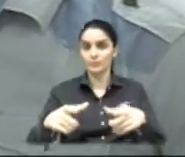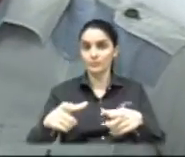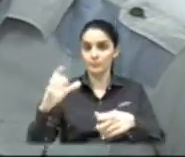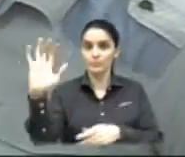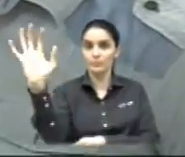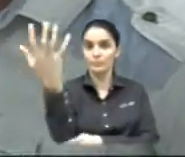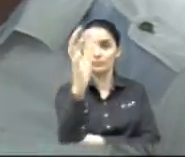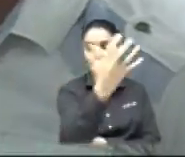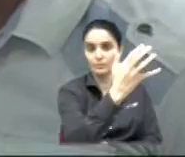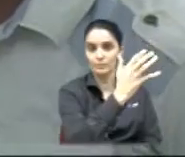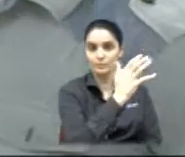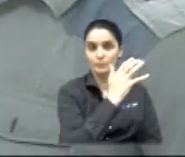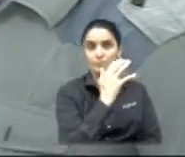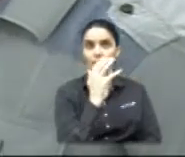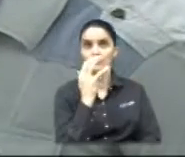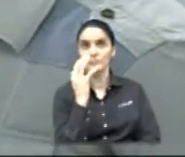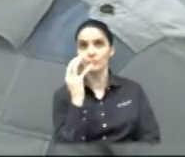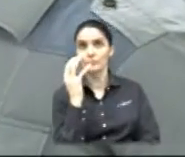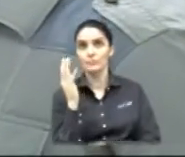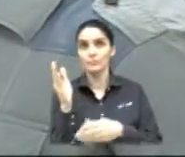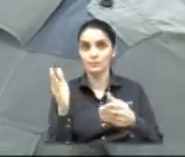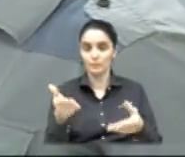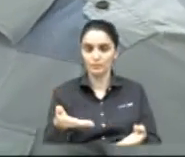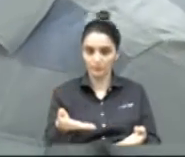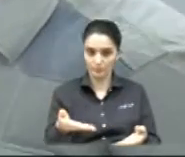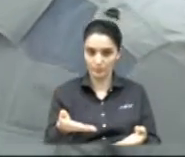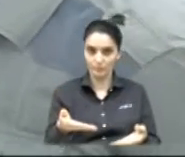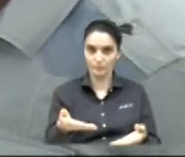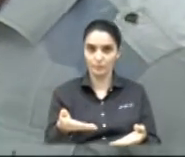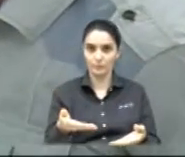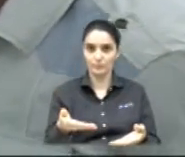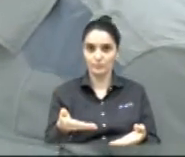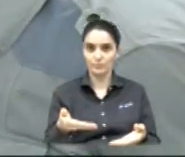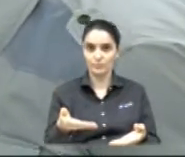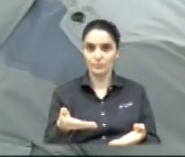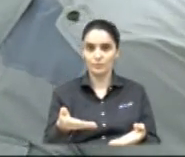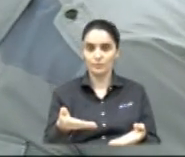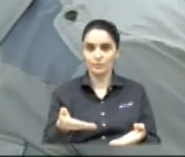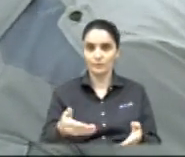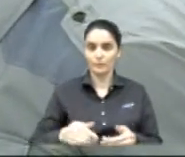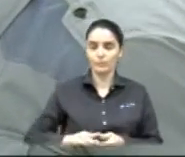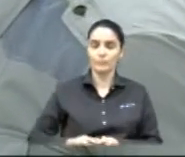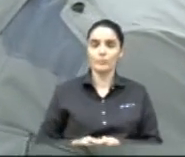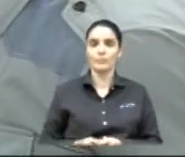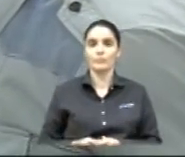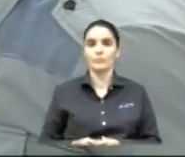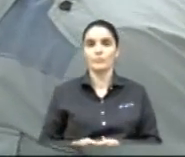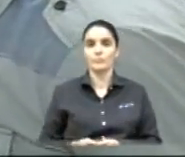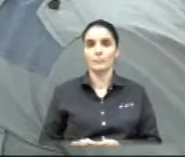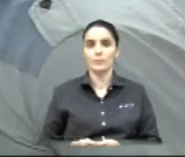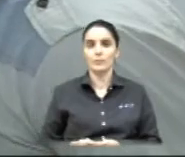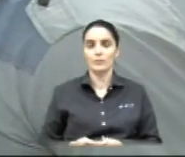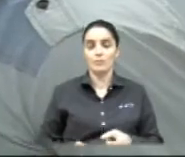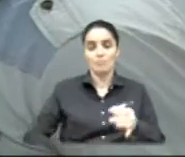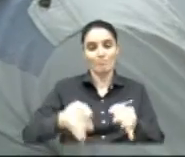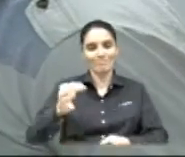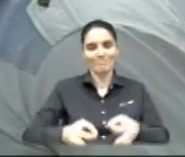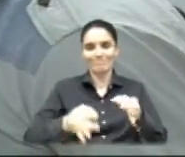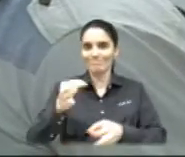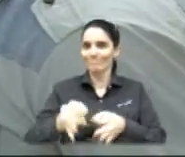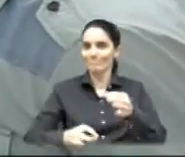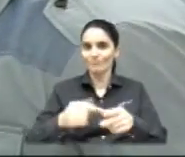do horto hoje está sob litígio. há uma disputa